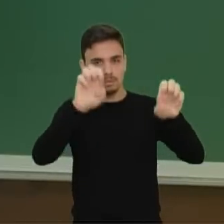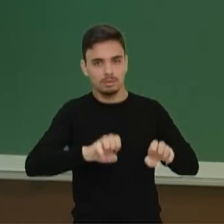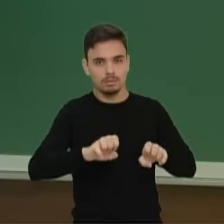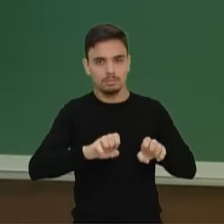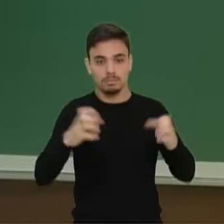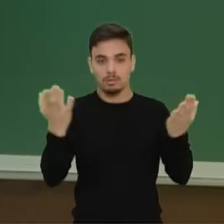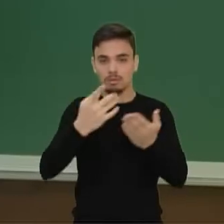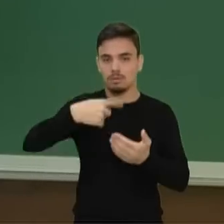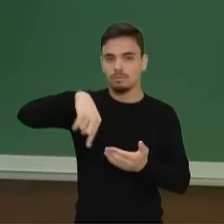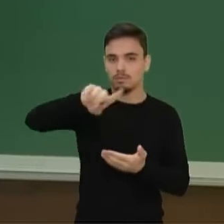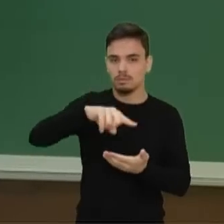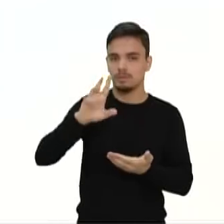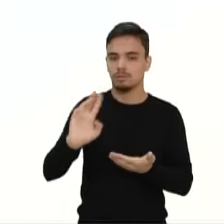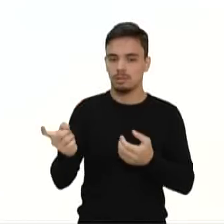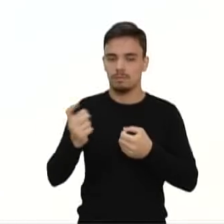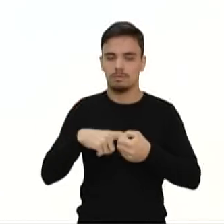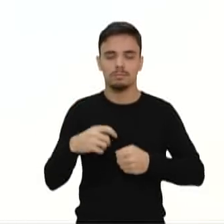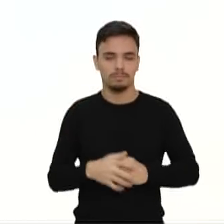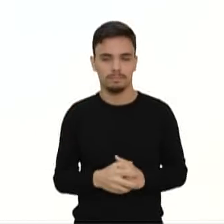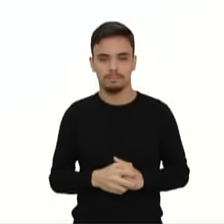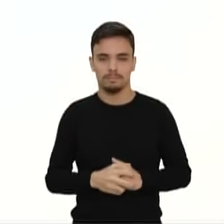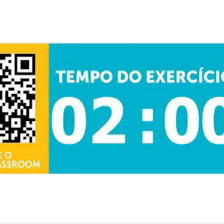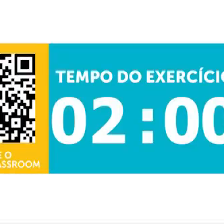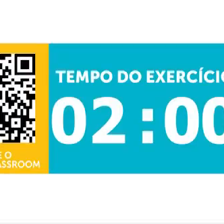lá, mais um pouquinho.